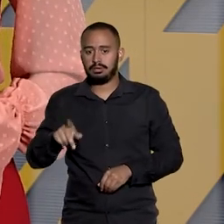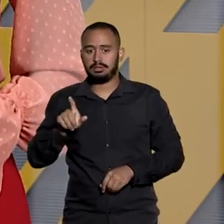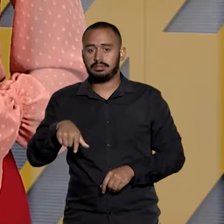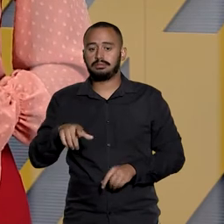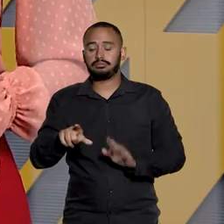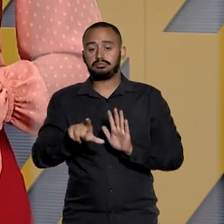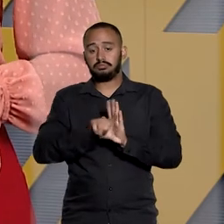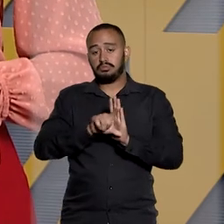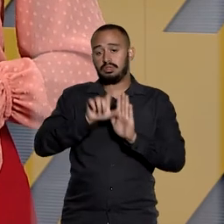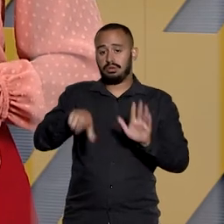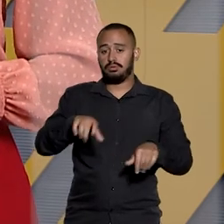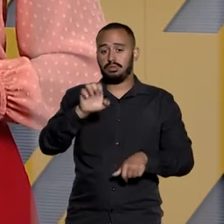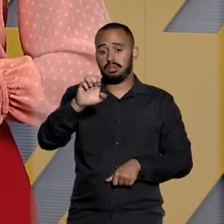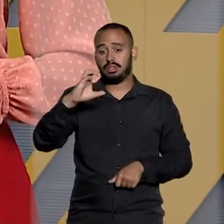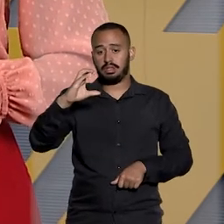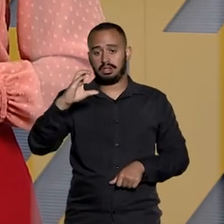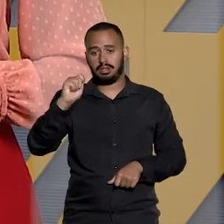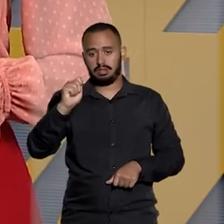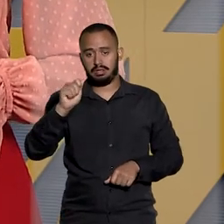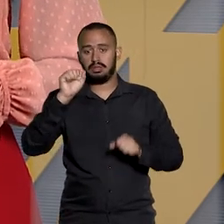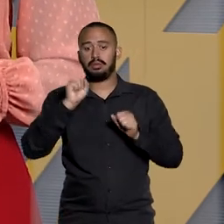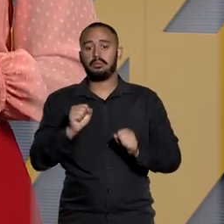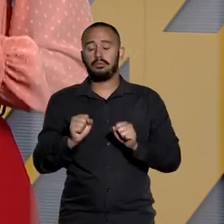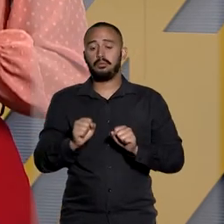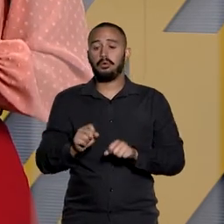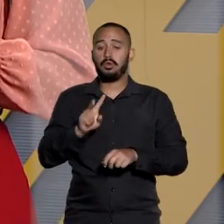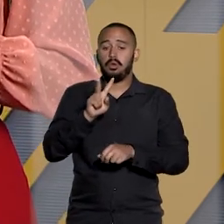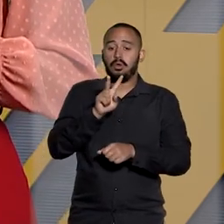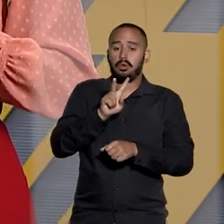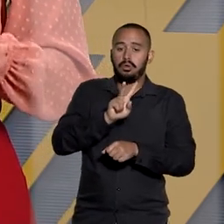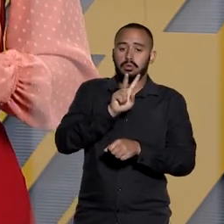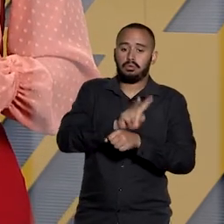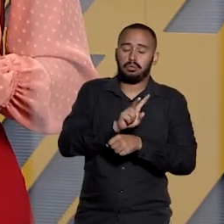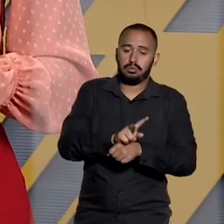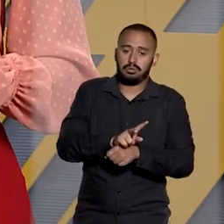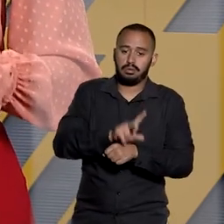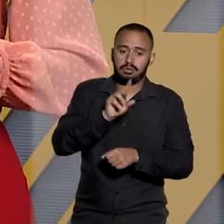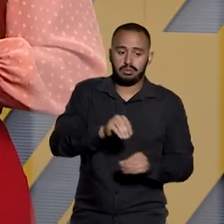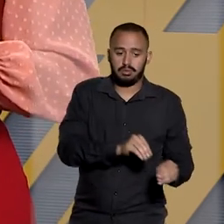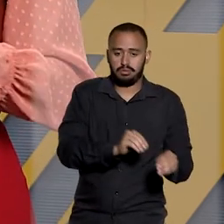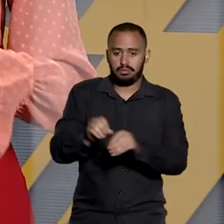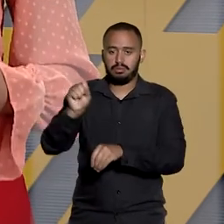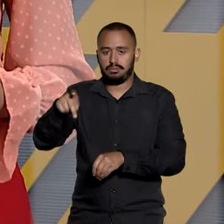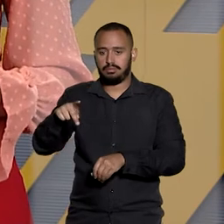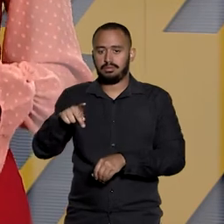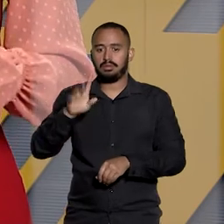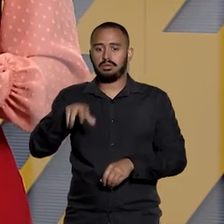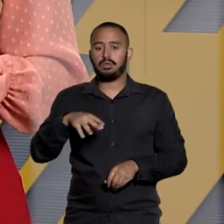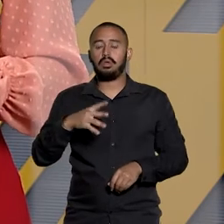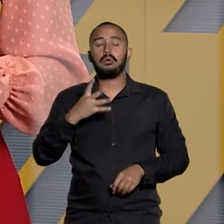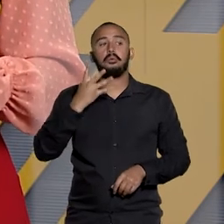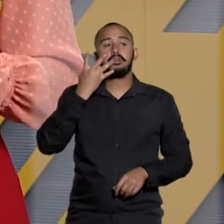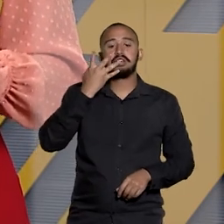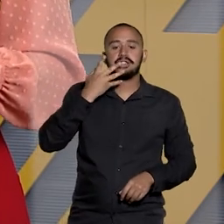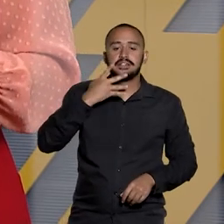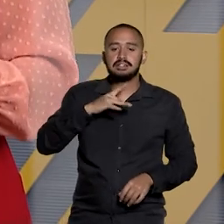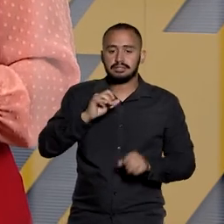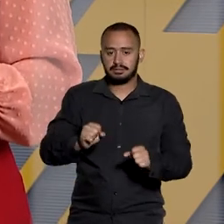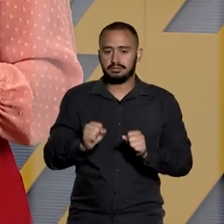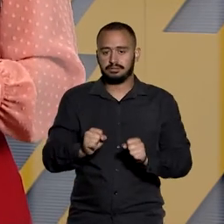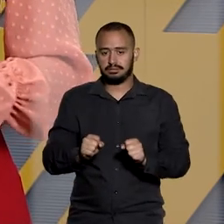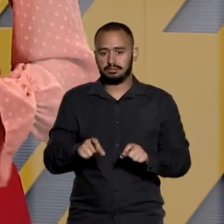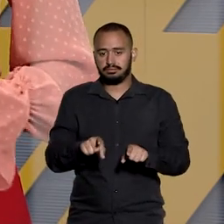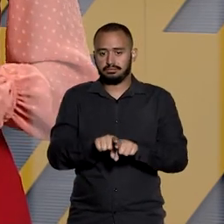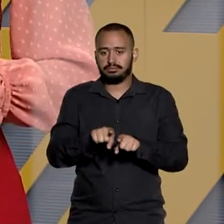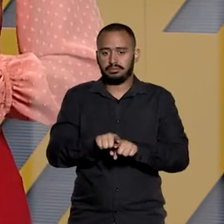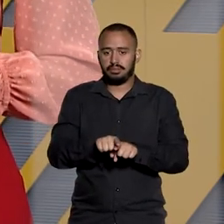o ECA, que confere ao menor sob guarda a condição de dependente para todos os efeitos, inclusive